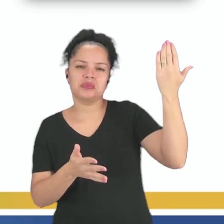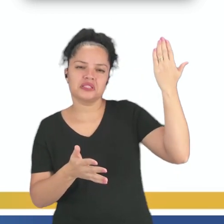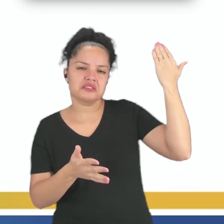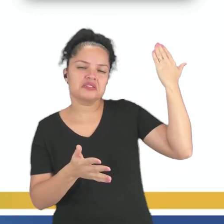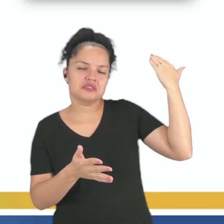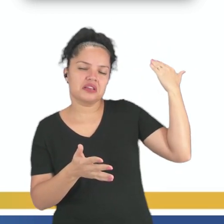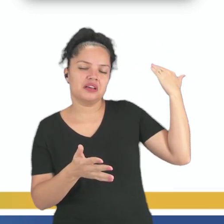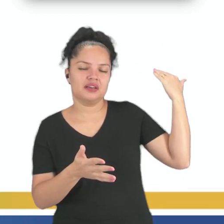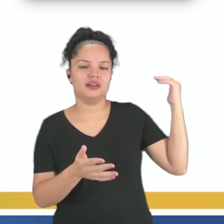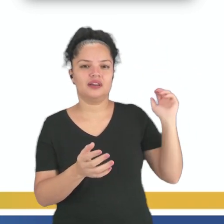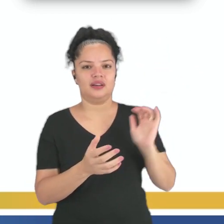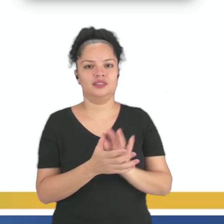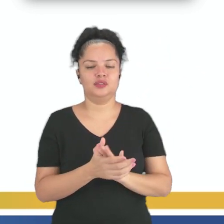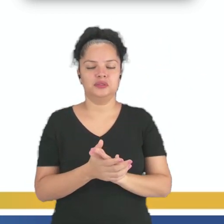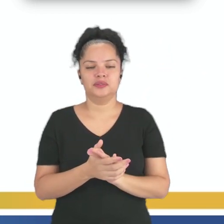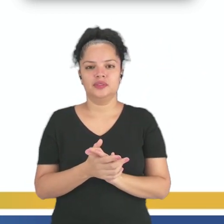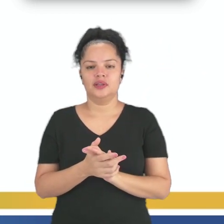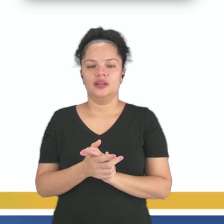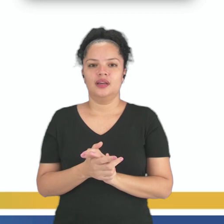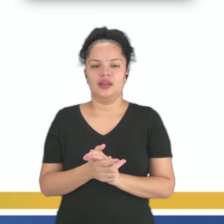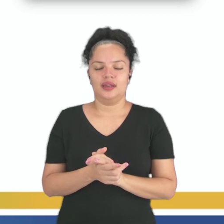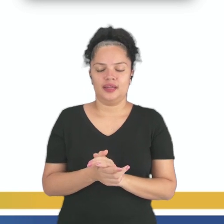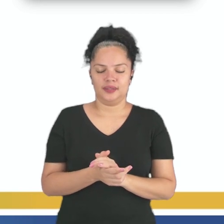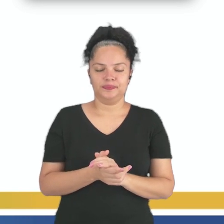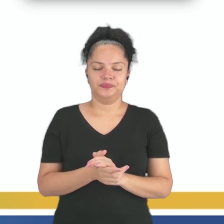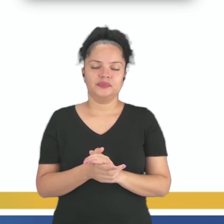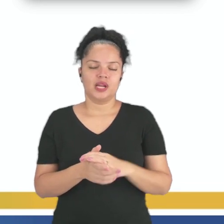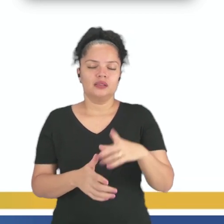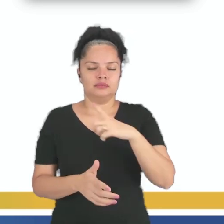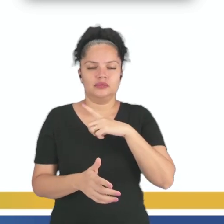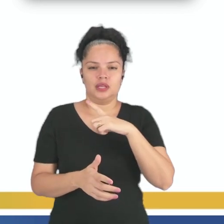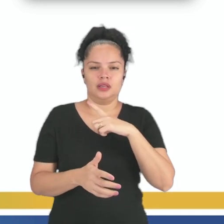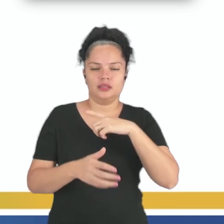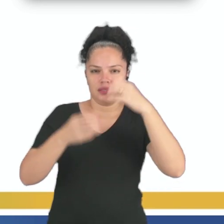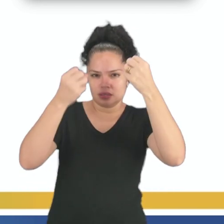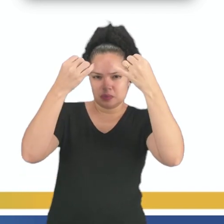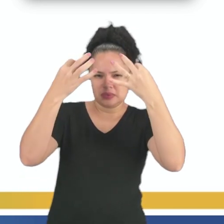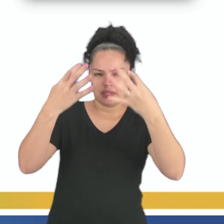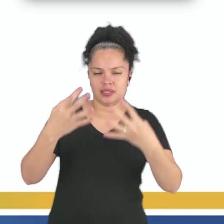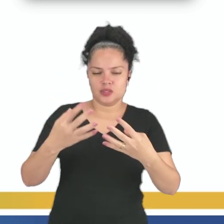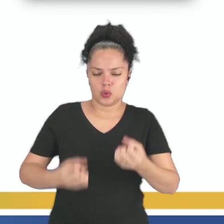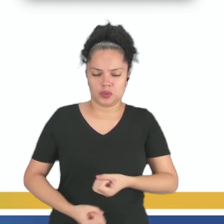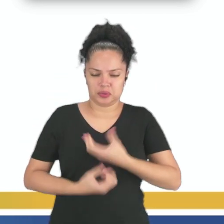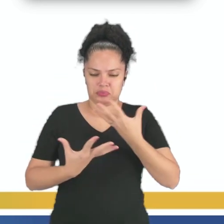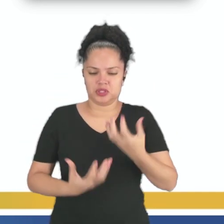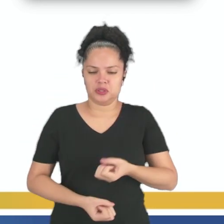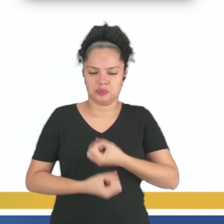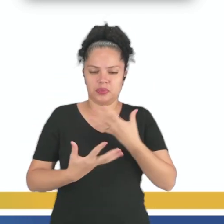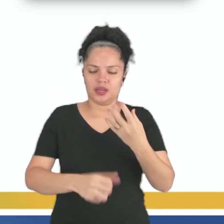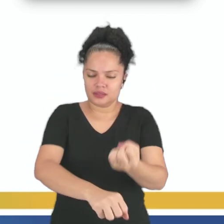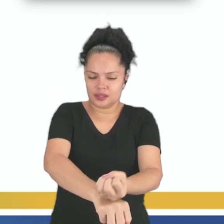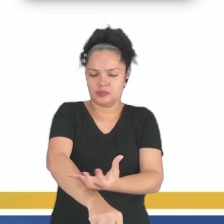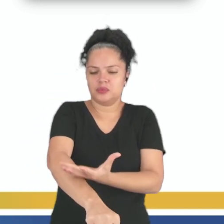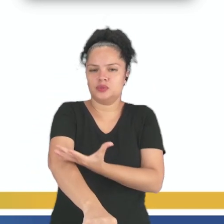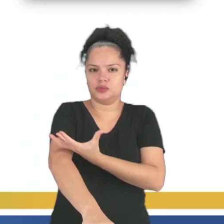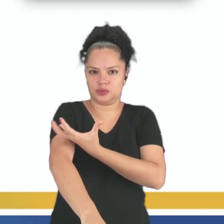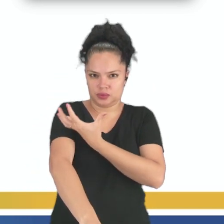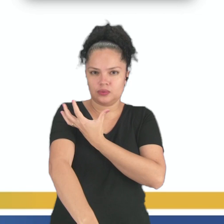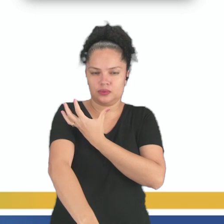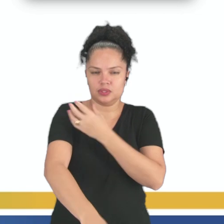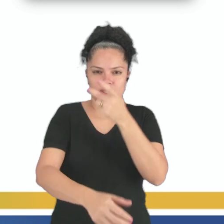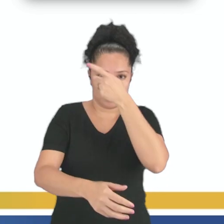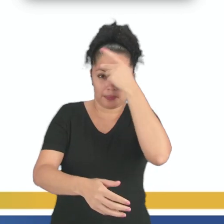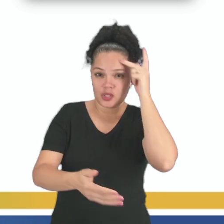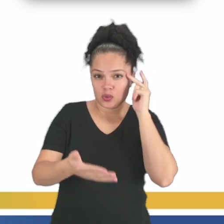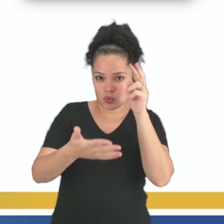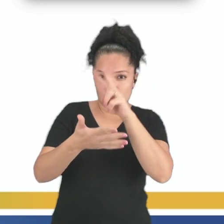suas lembranças pessoais. São narrações que buscam despertar emoção estética no